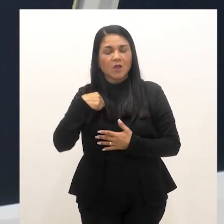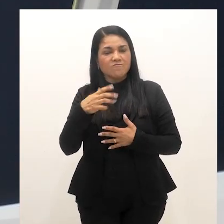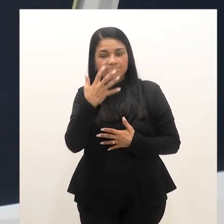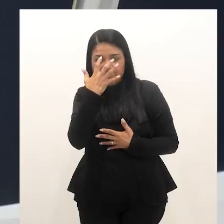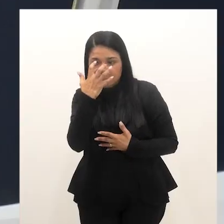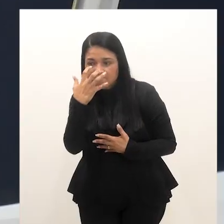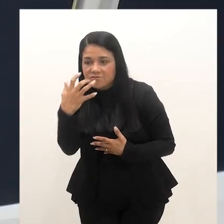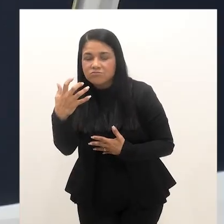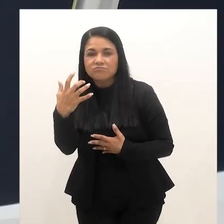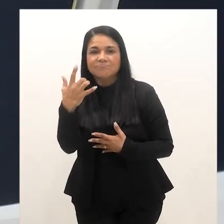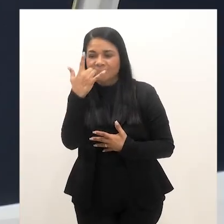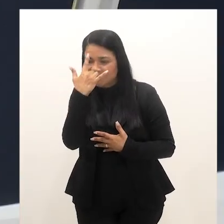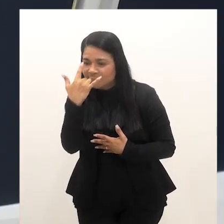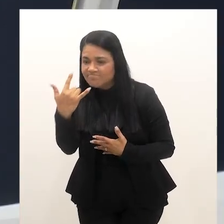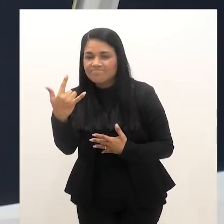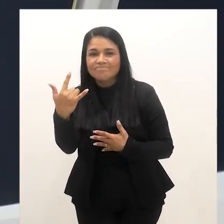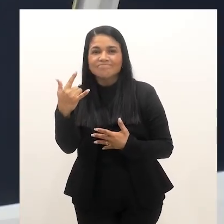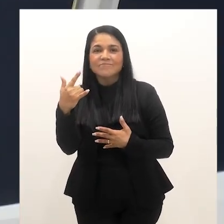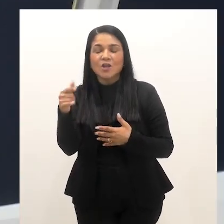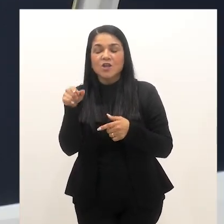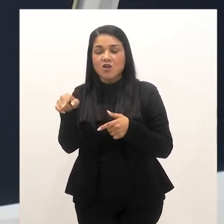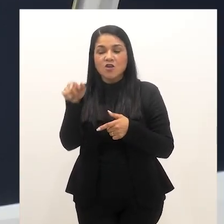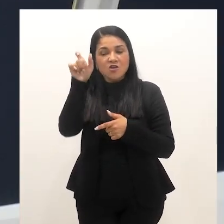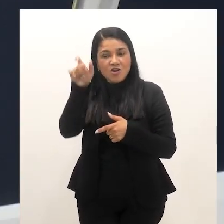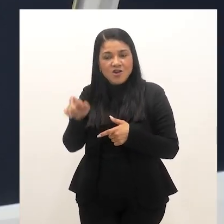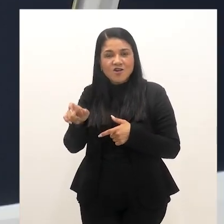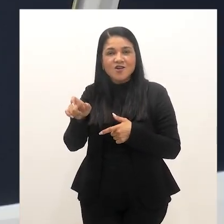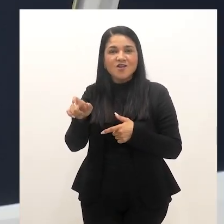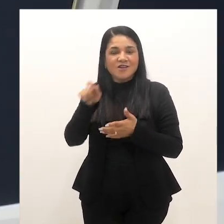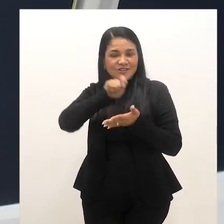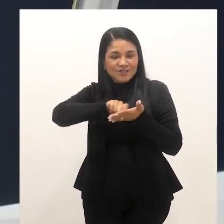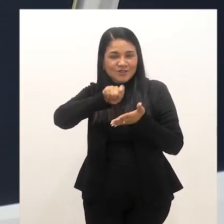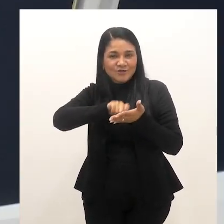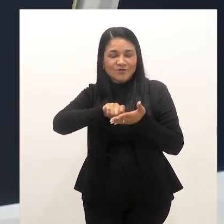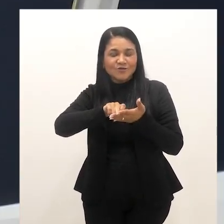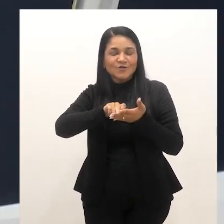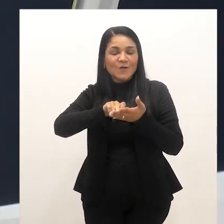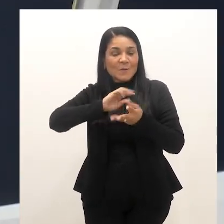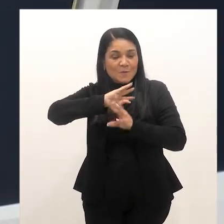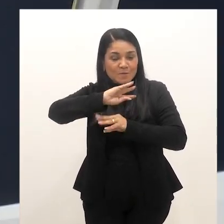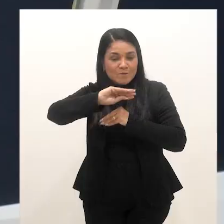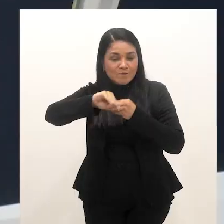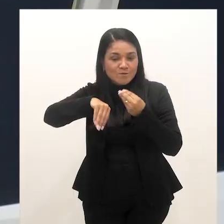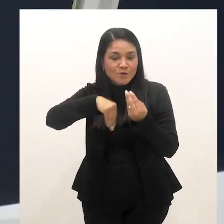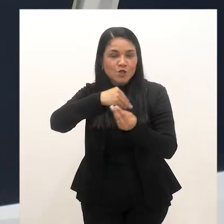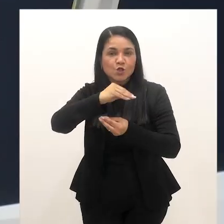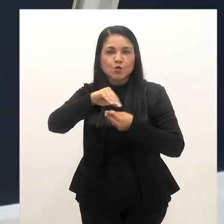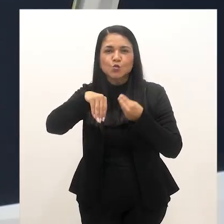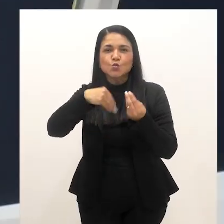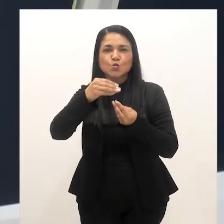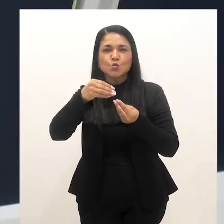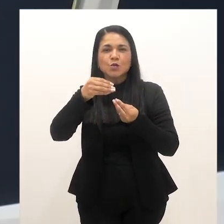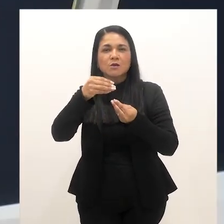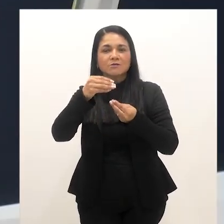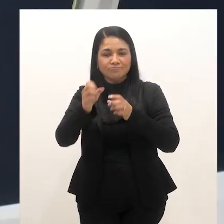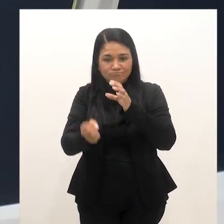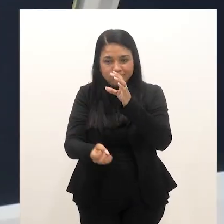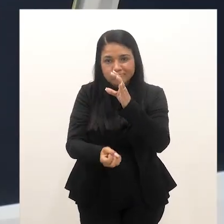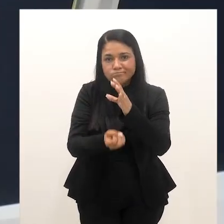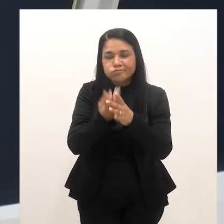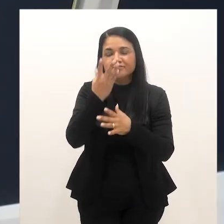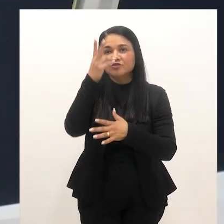fico ainda fascinado com a forma como ele consegue misturar vários elementos e construir